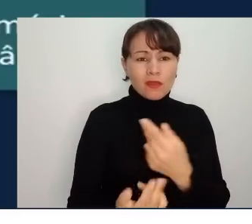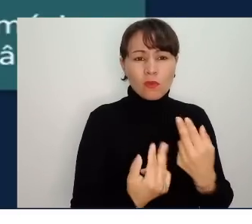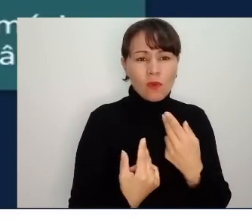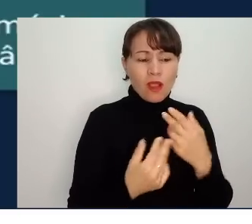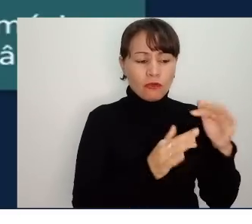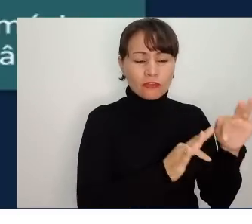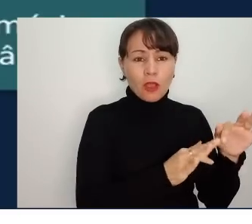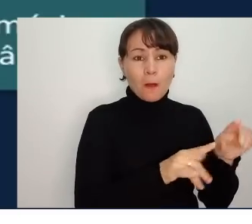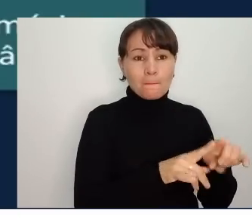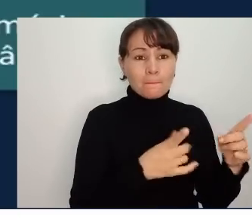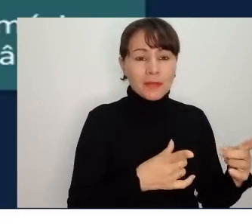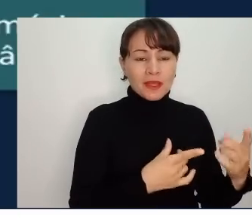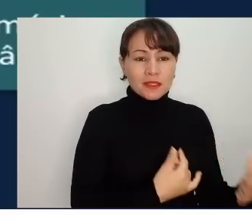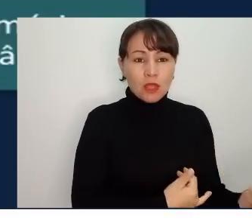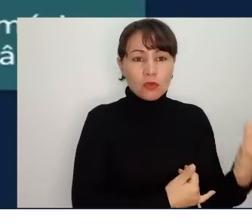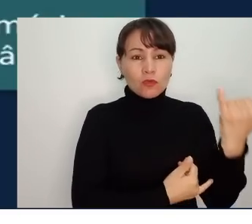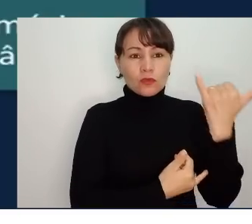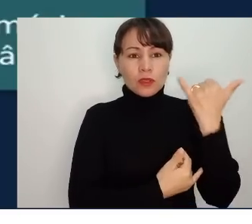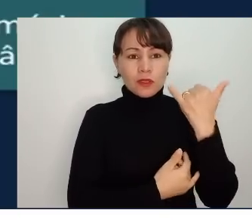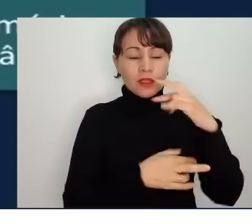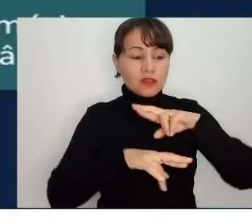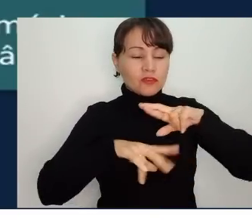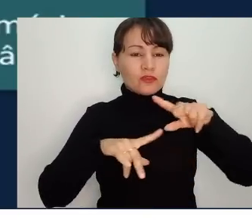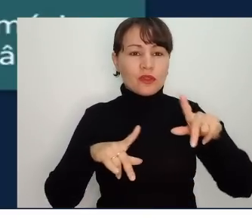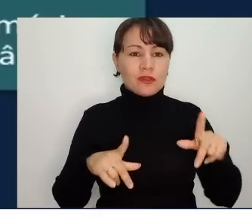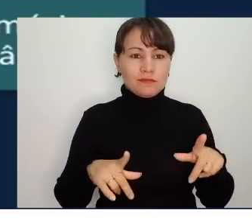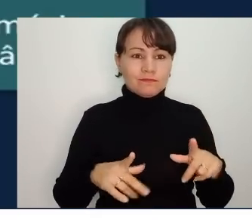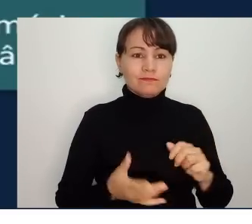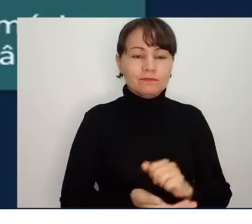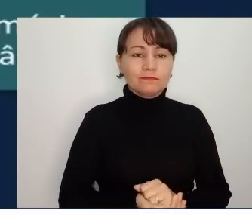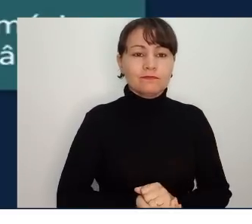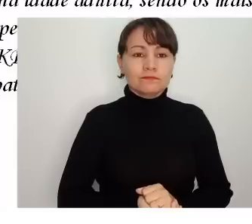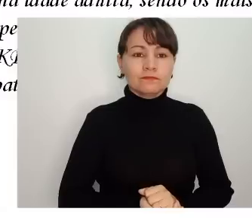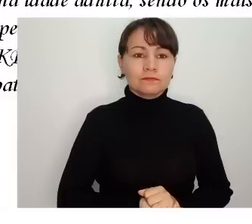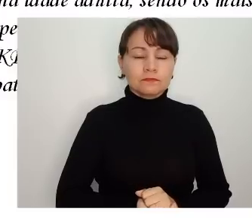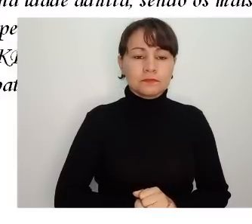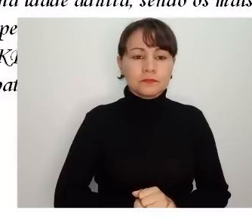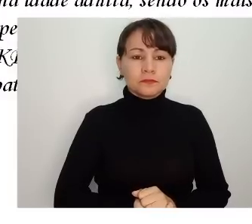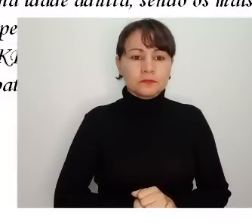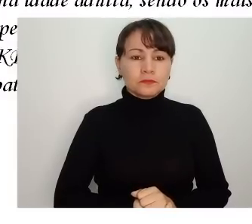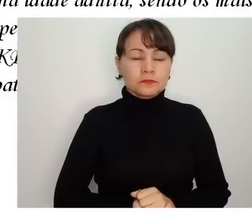final é o mesmo, só que as vias são diferentes.